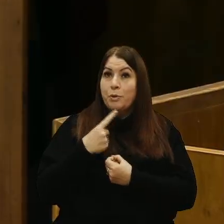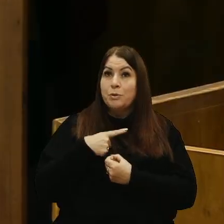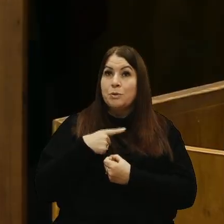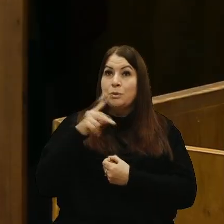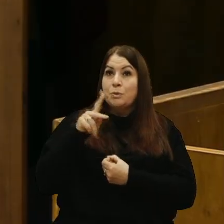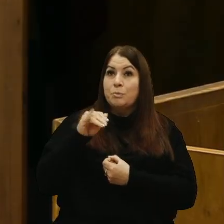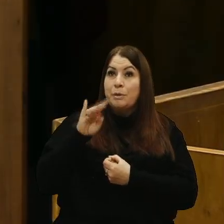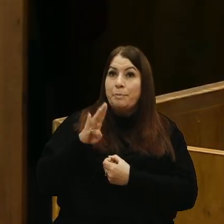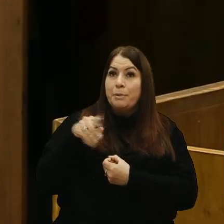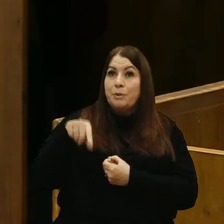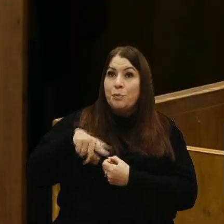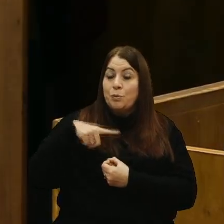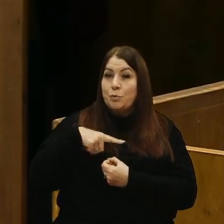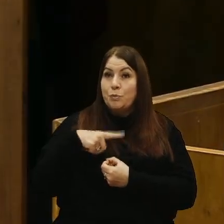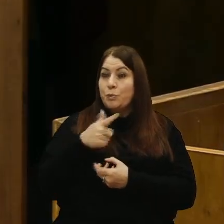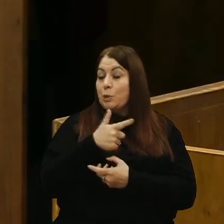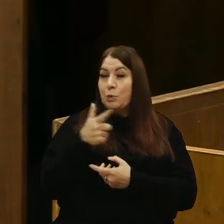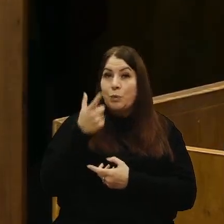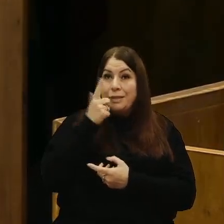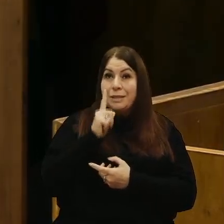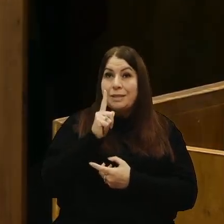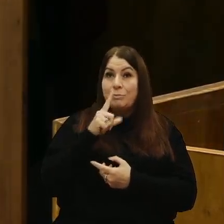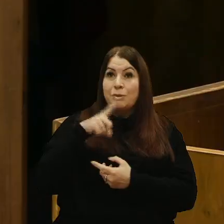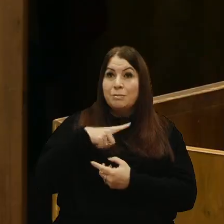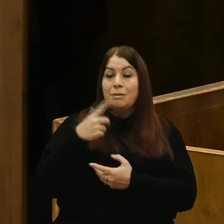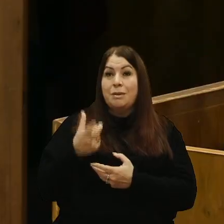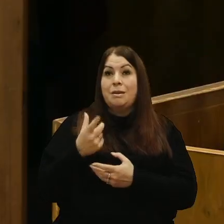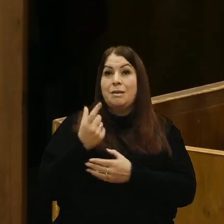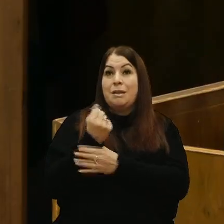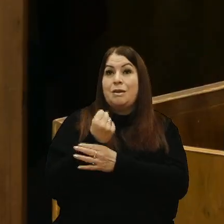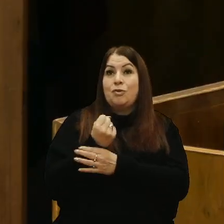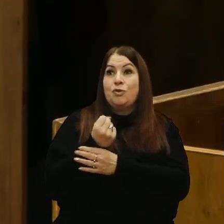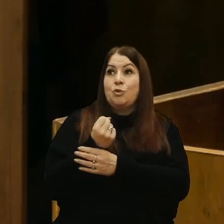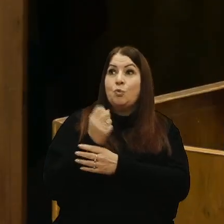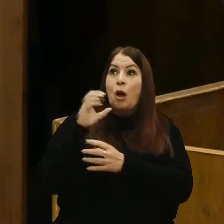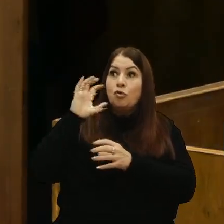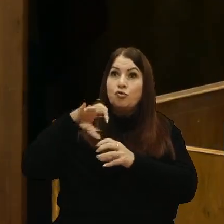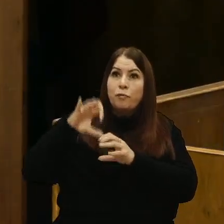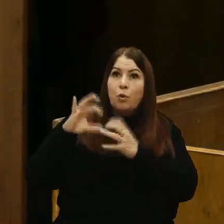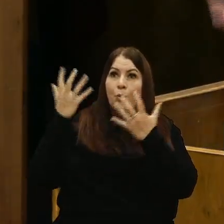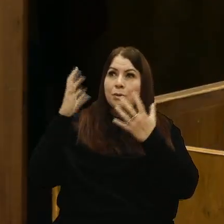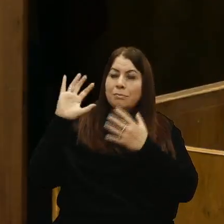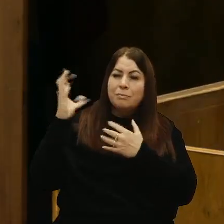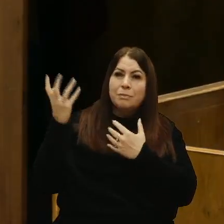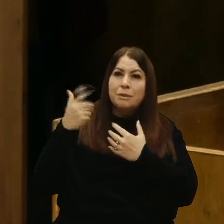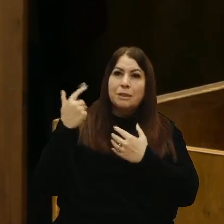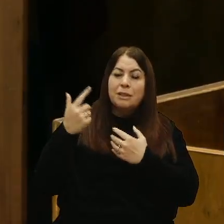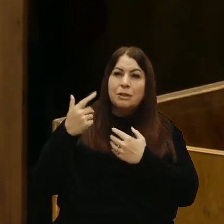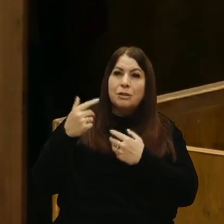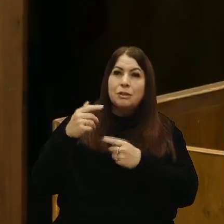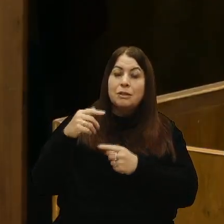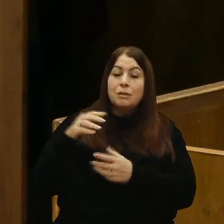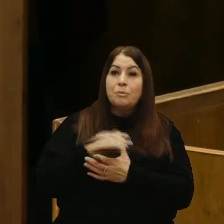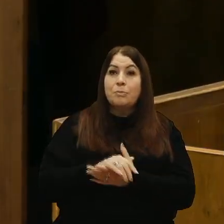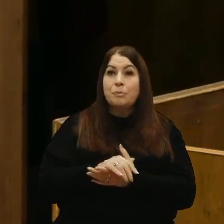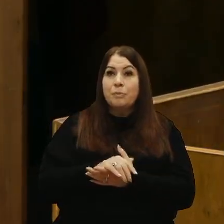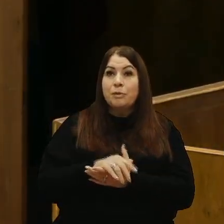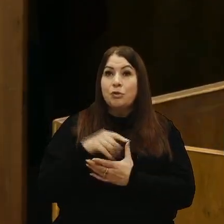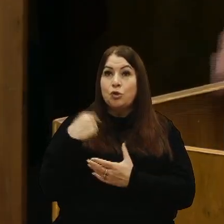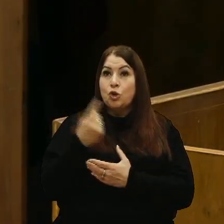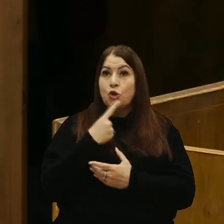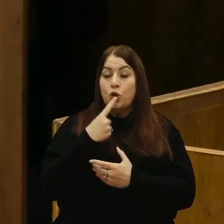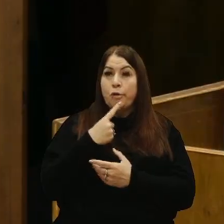PIB como a nossa, nós não conseguimos garantir num desastre, com condições de voo, etc, etc, mas de